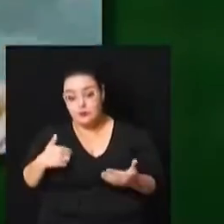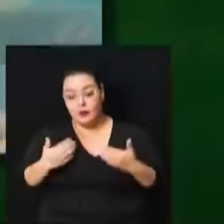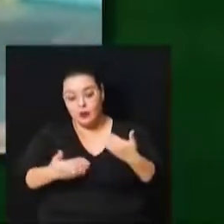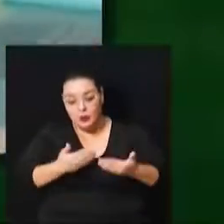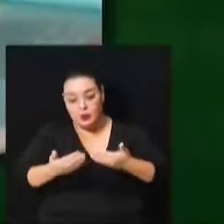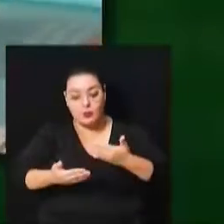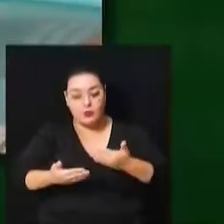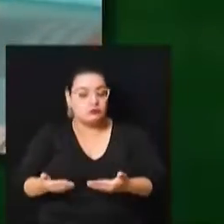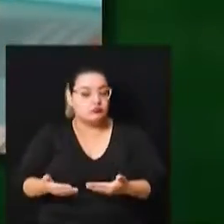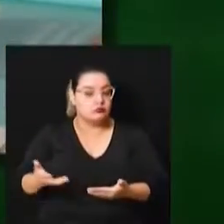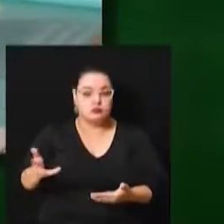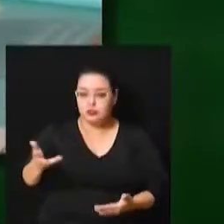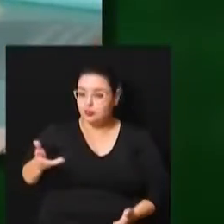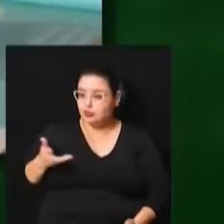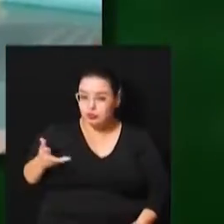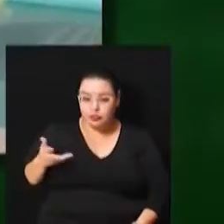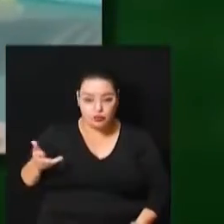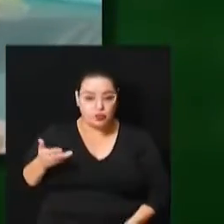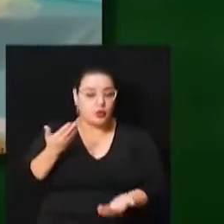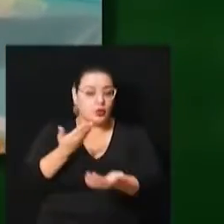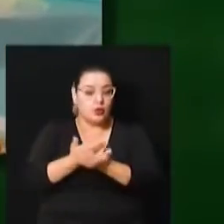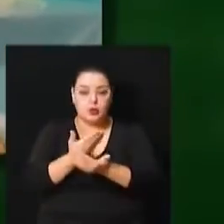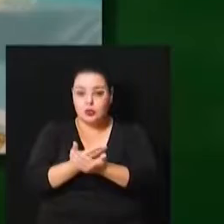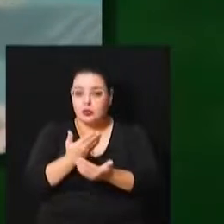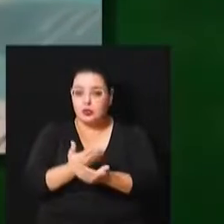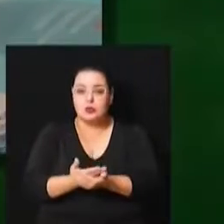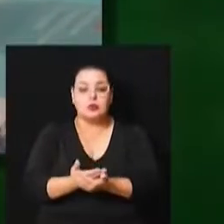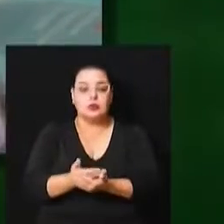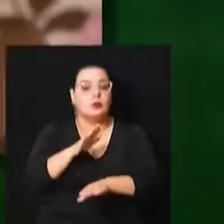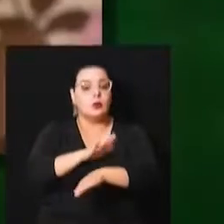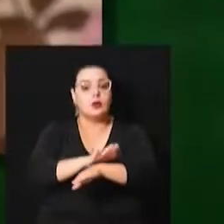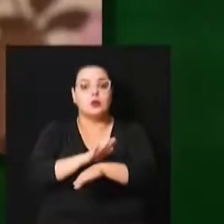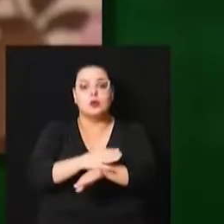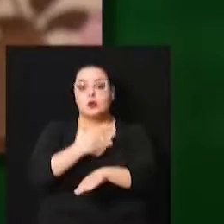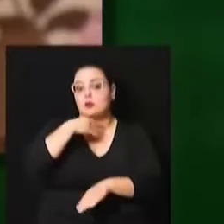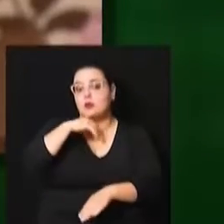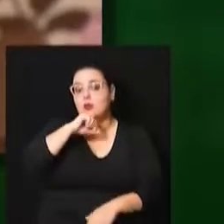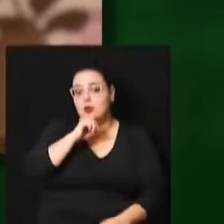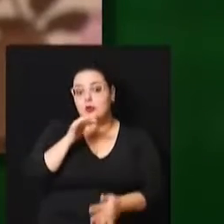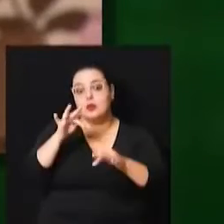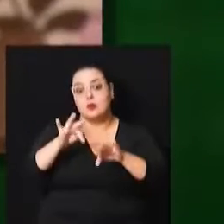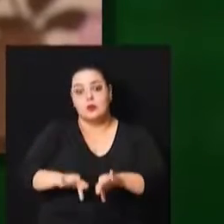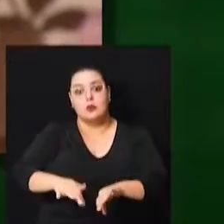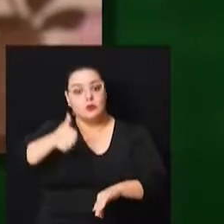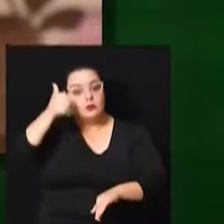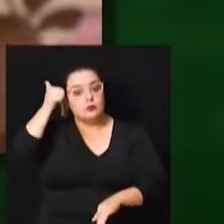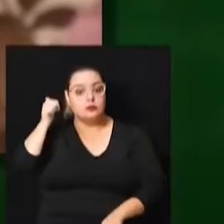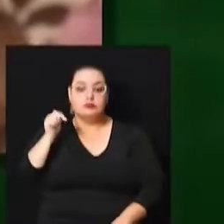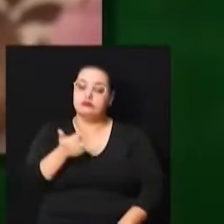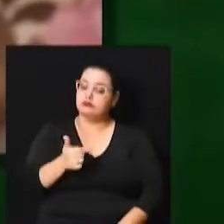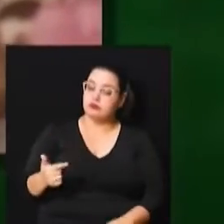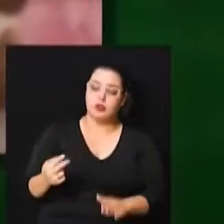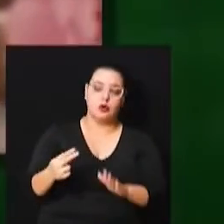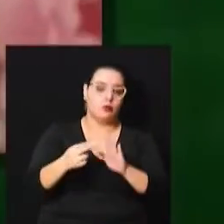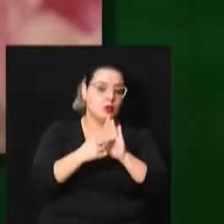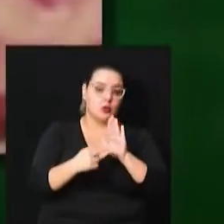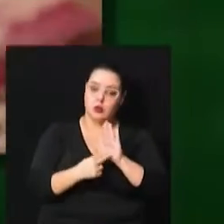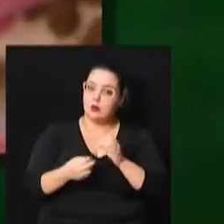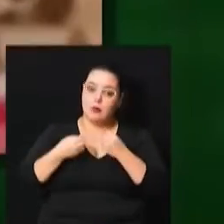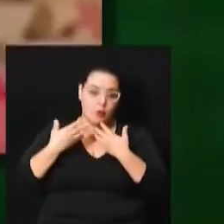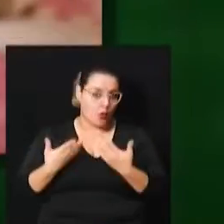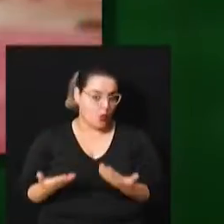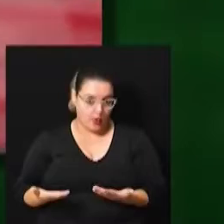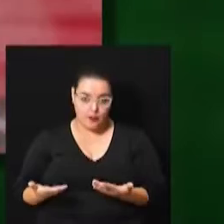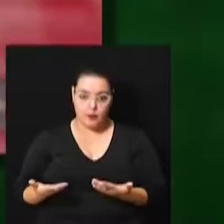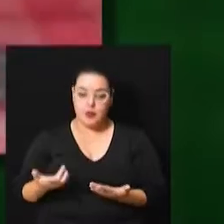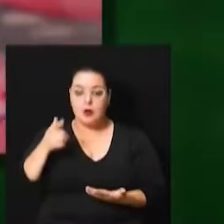rotina muito corrida, com os estudos e com a ajuda com meu pai, chegou no final do ano no vestibular, eu não tive uma nota tão boa assim